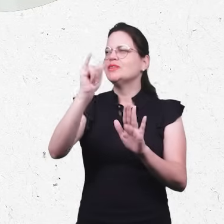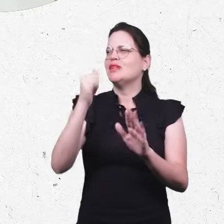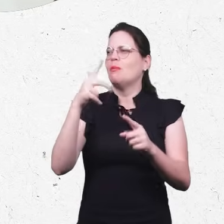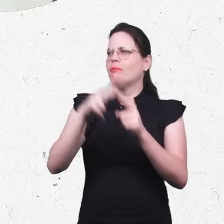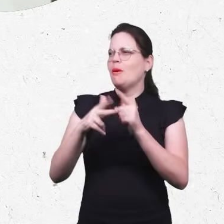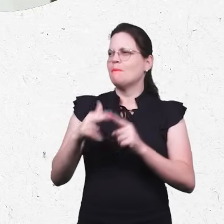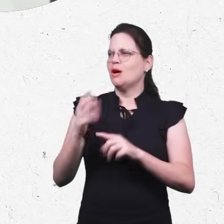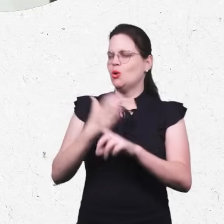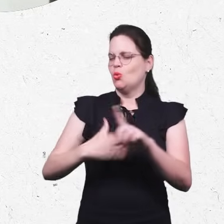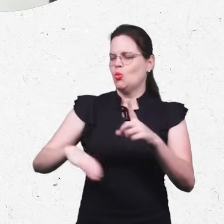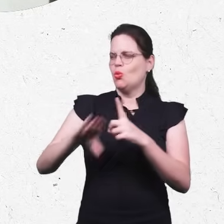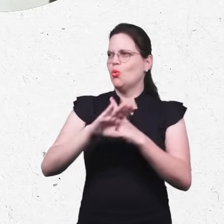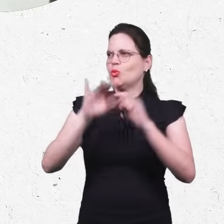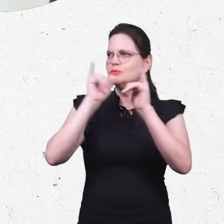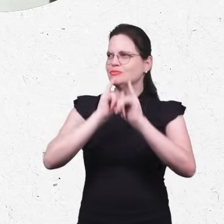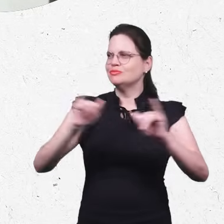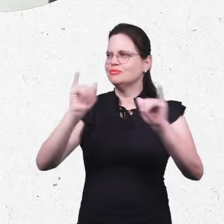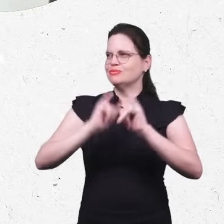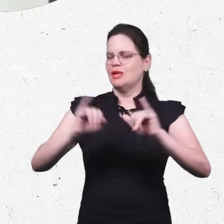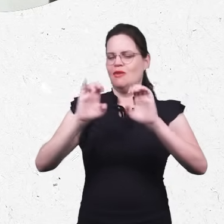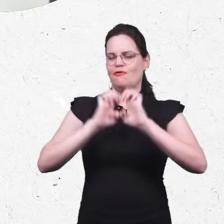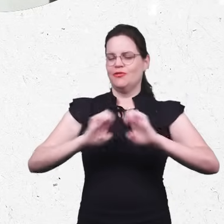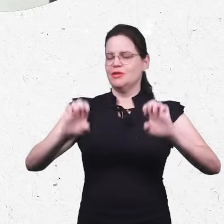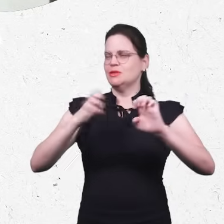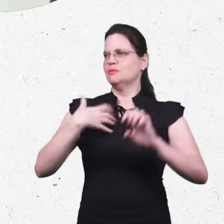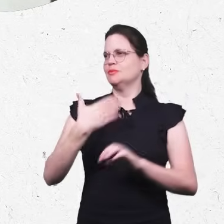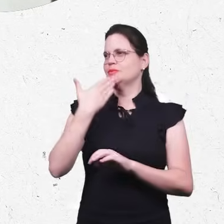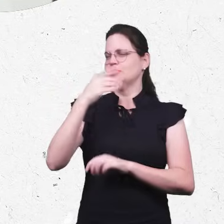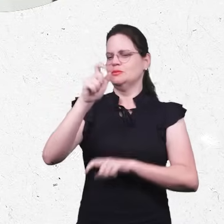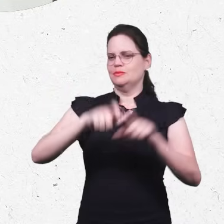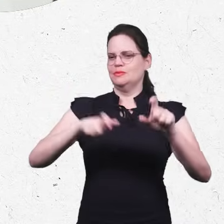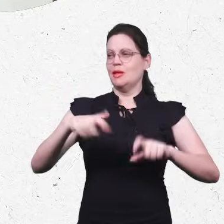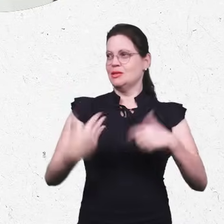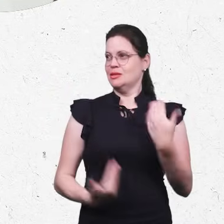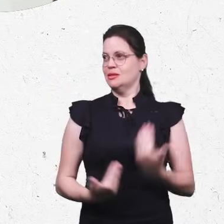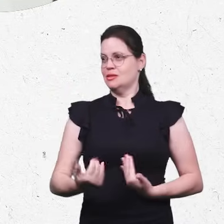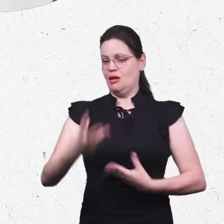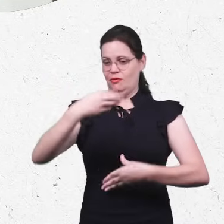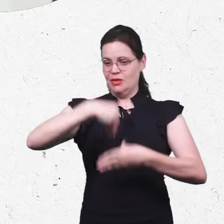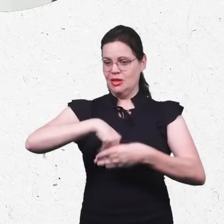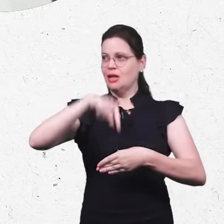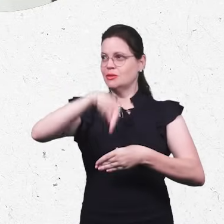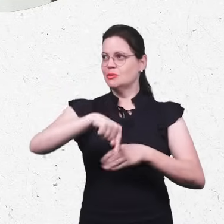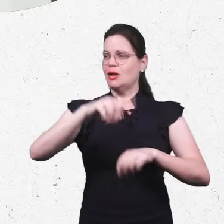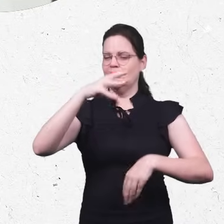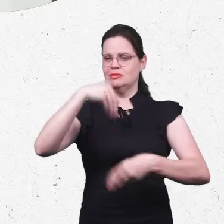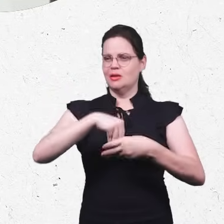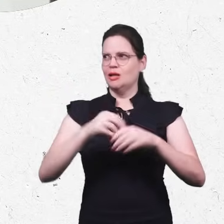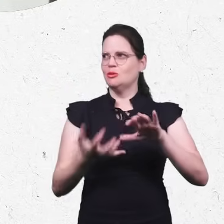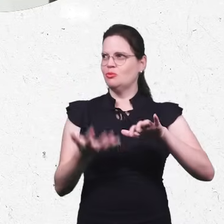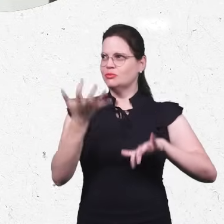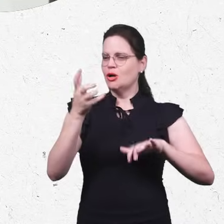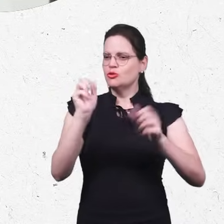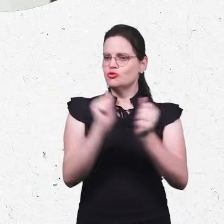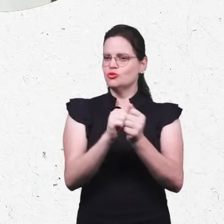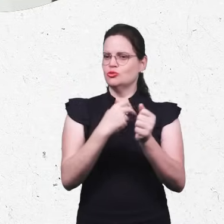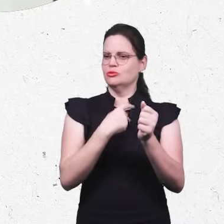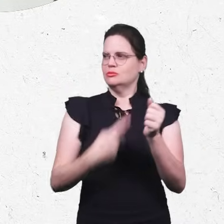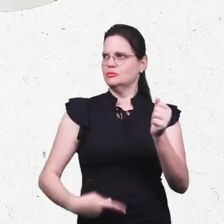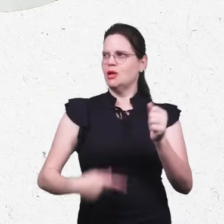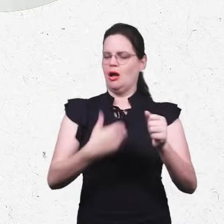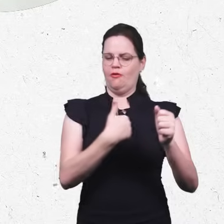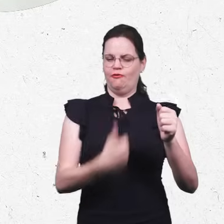Teu Evangelho, Senhor, a Tua Palavra. Ó Deus, pedimos por aqueles que são Seus servos, ó Deus, que estão ali, ó Deus, juntamente, ó Deus,